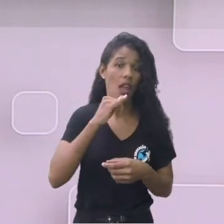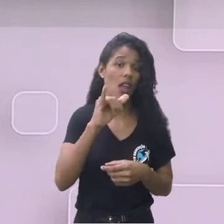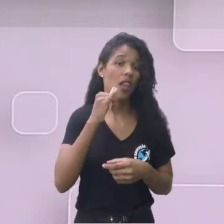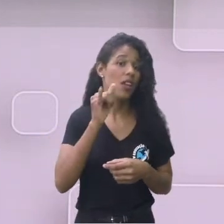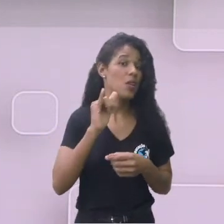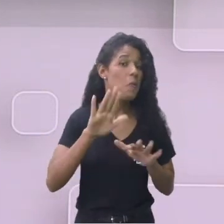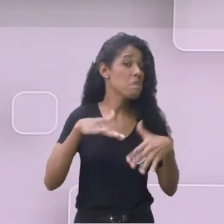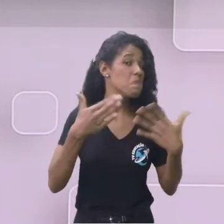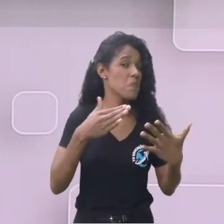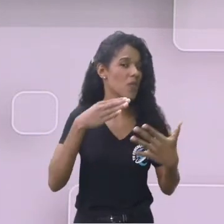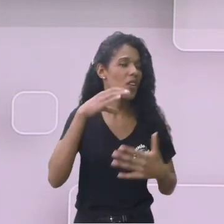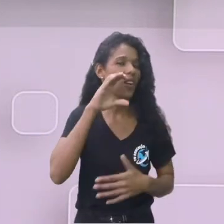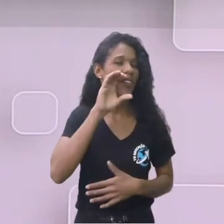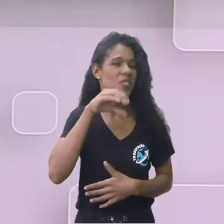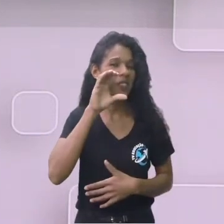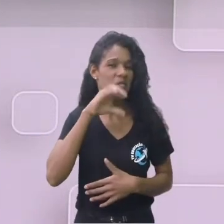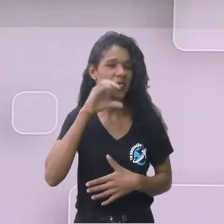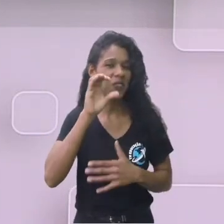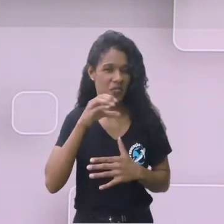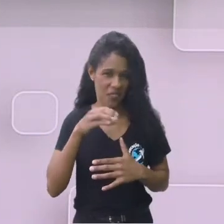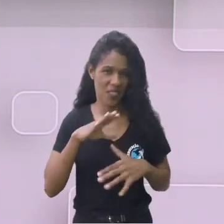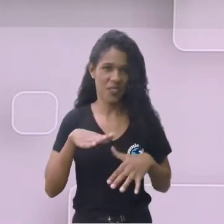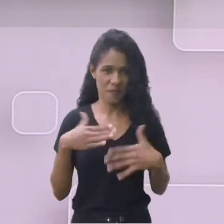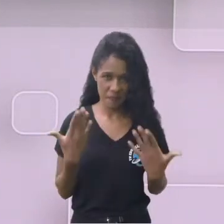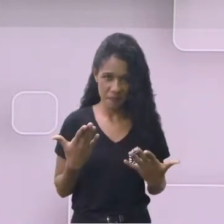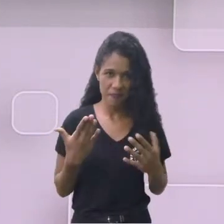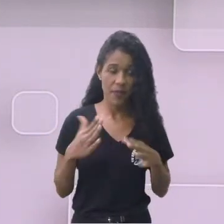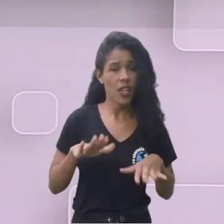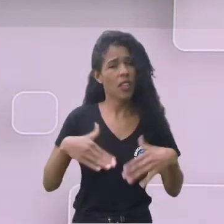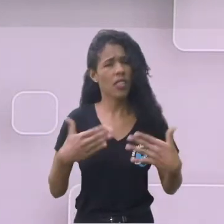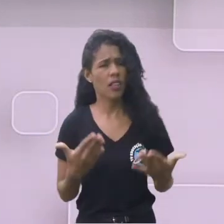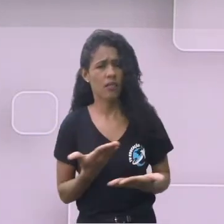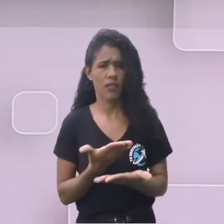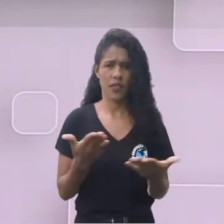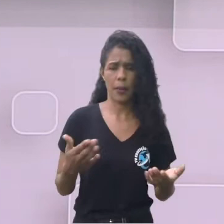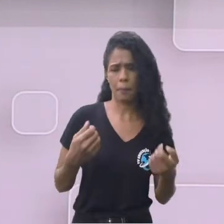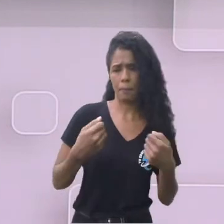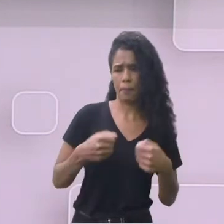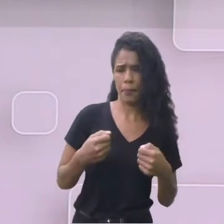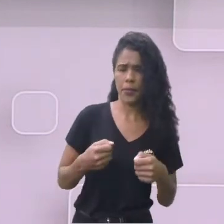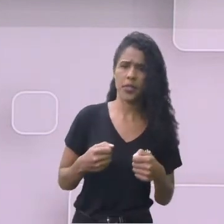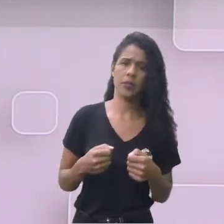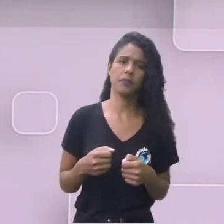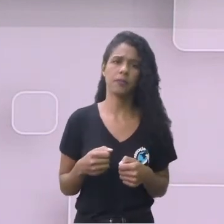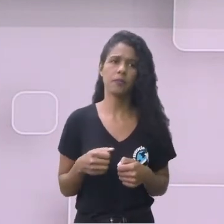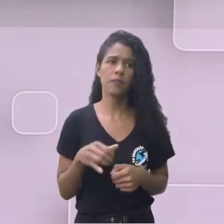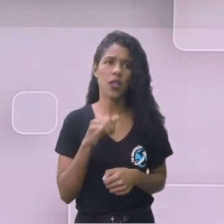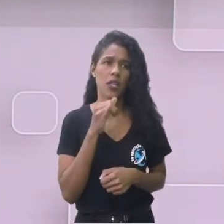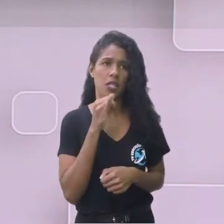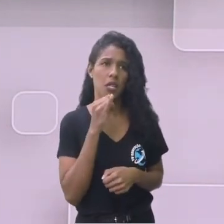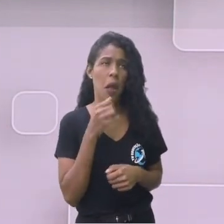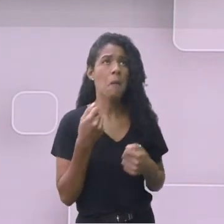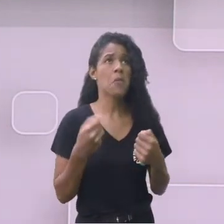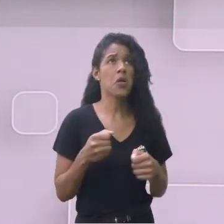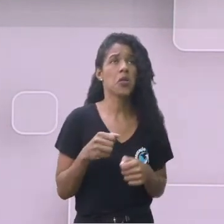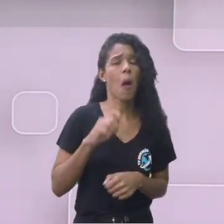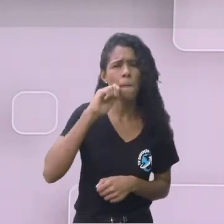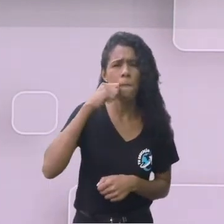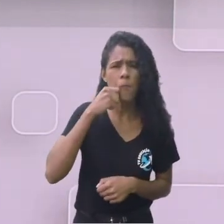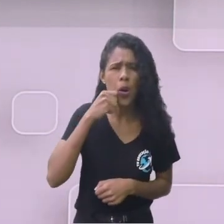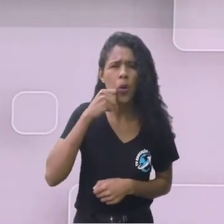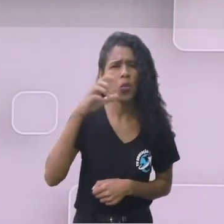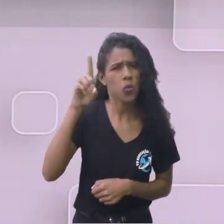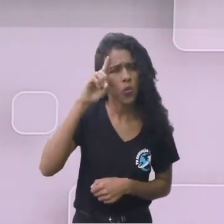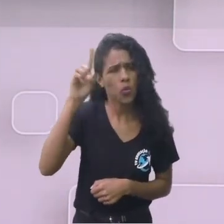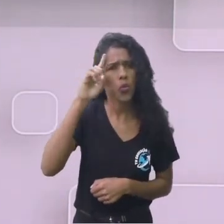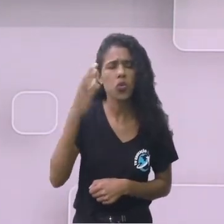é o carboidrato, tá? Então, assim, você não precisa então eu tenho que comer pão todo dia? Não, você